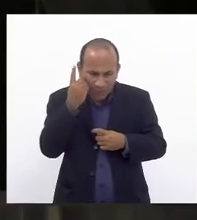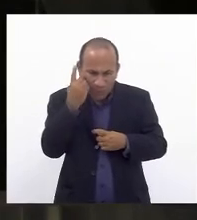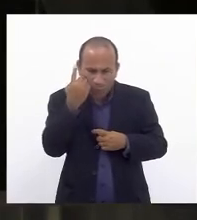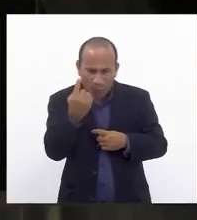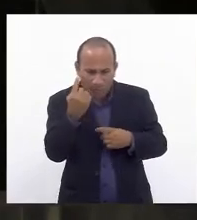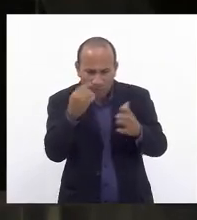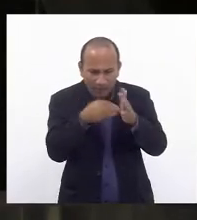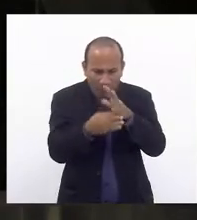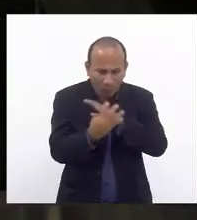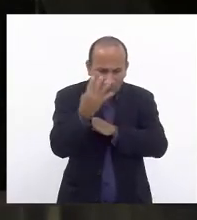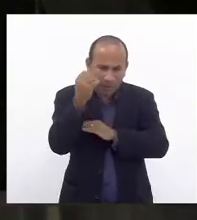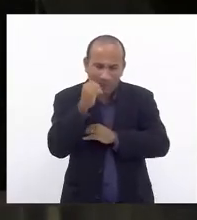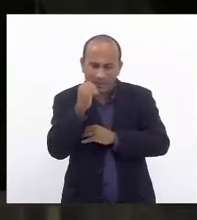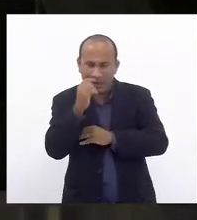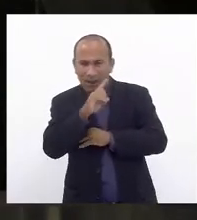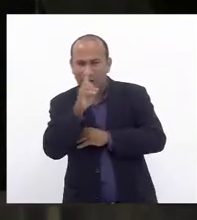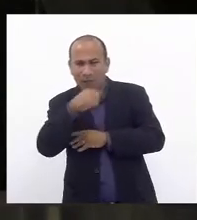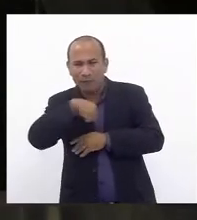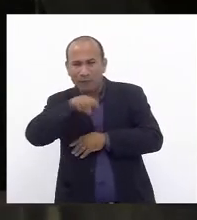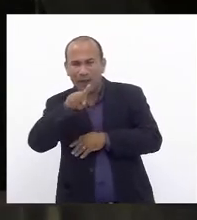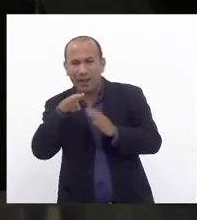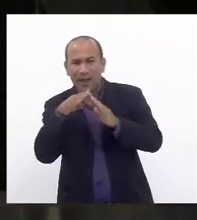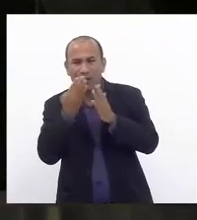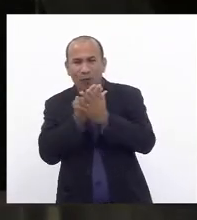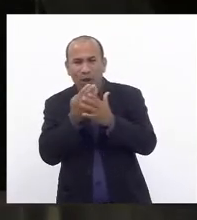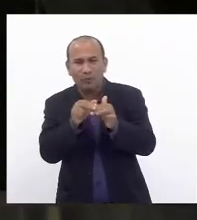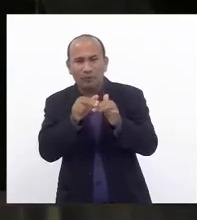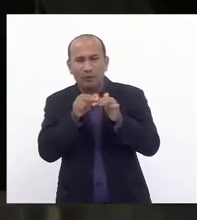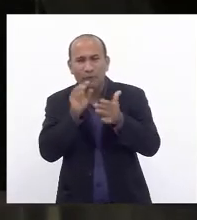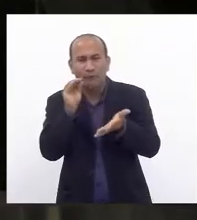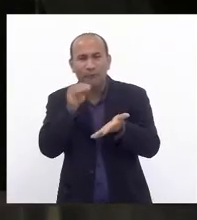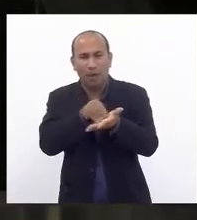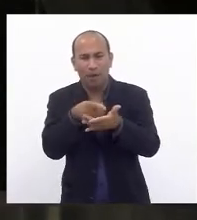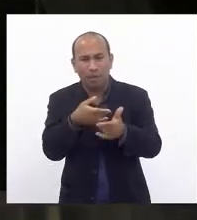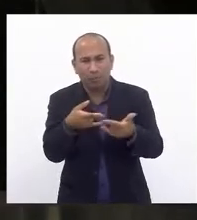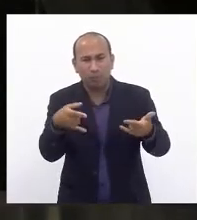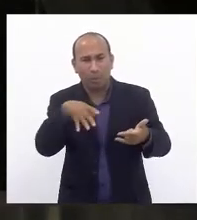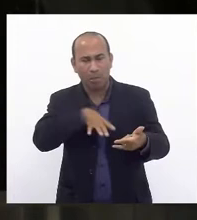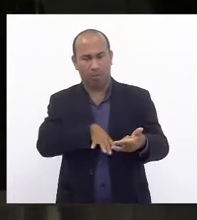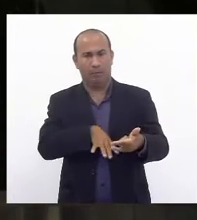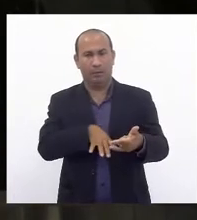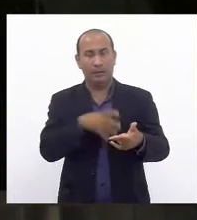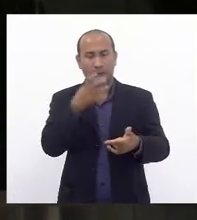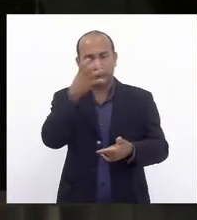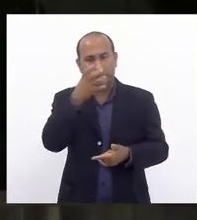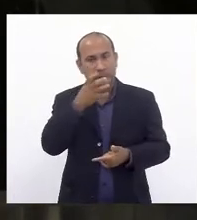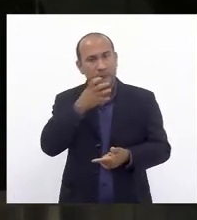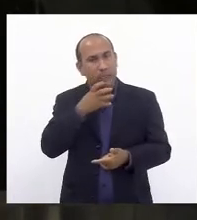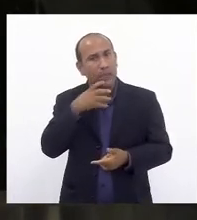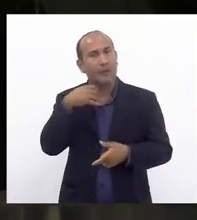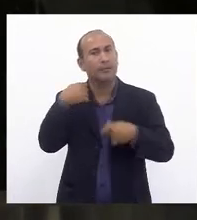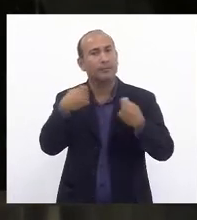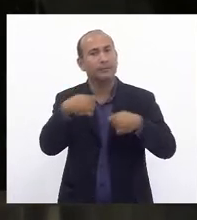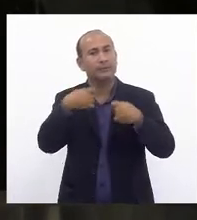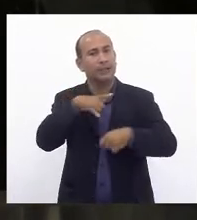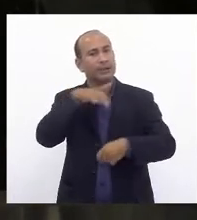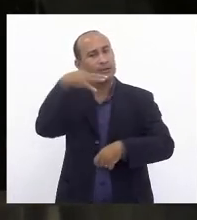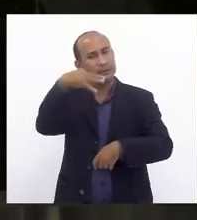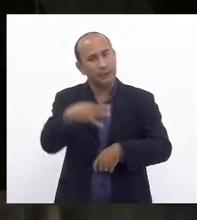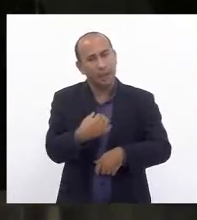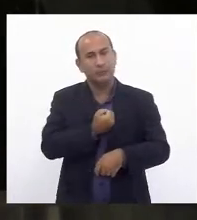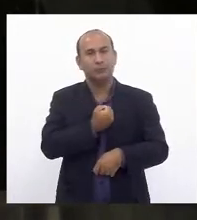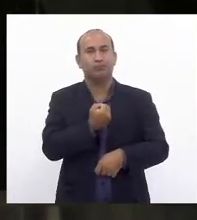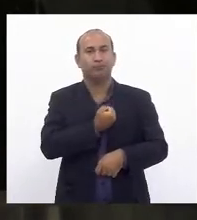quatro meninas não vão à aula porque falta absorvente. Isso é um ponto bastante sério que a gente precisa ter certeza desse